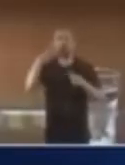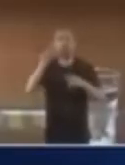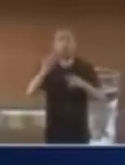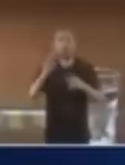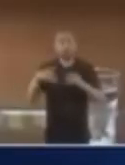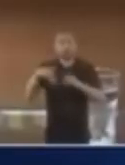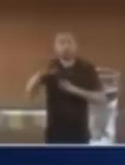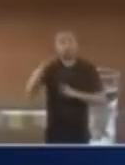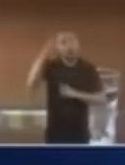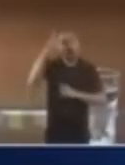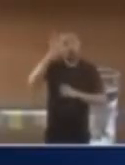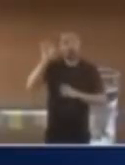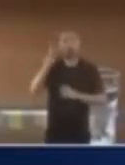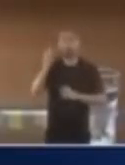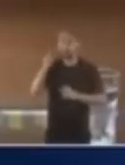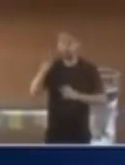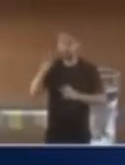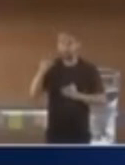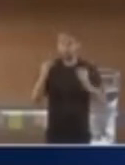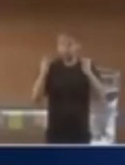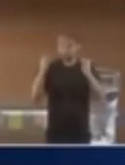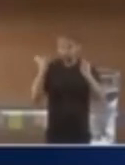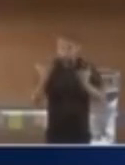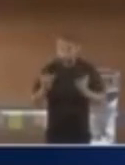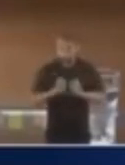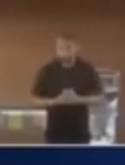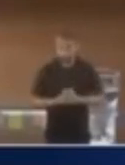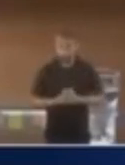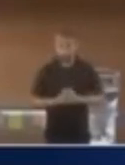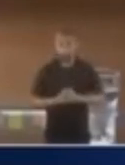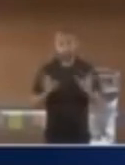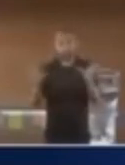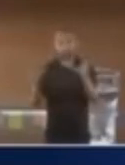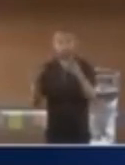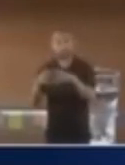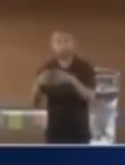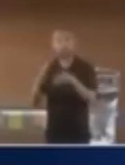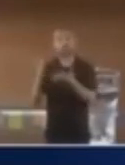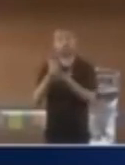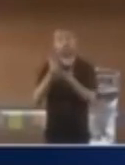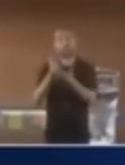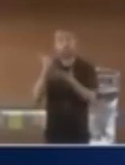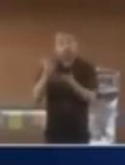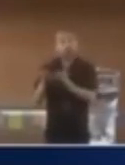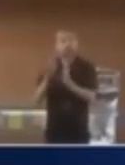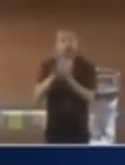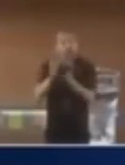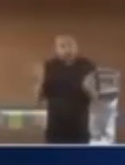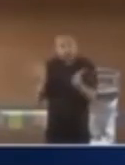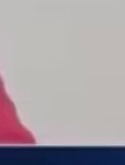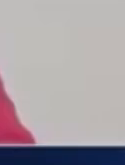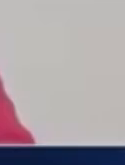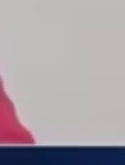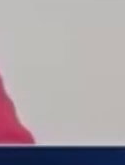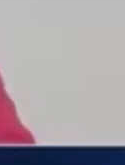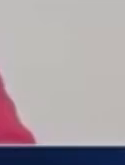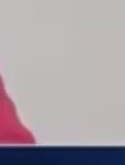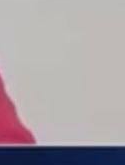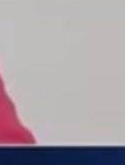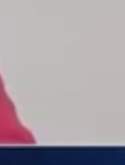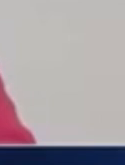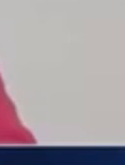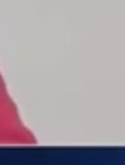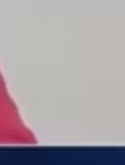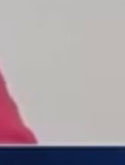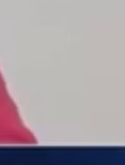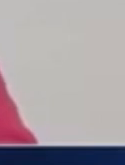né medidas duras e que devem ser adotadas para tentar recuperar a economia Argentina que a gente tem acompanhado aqui